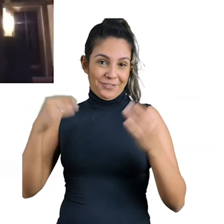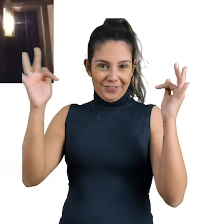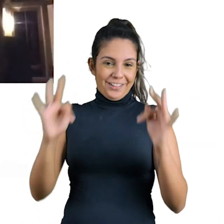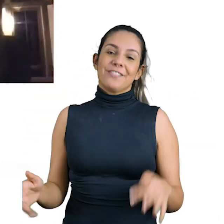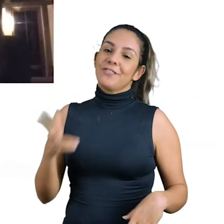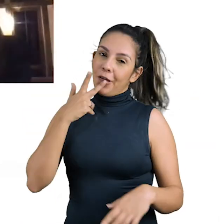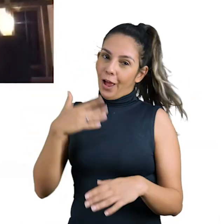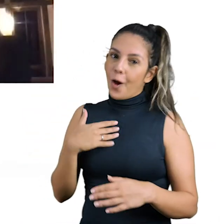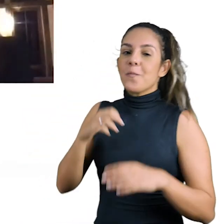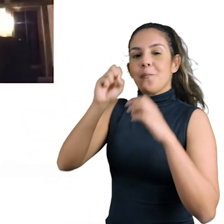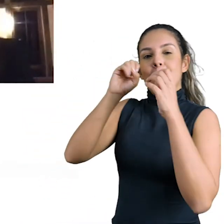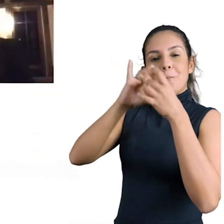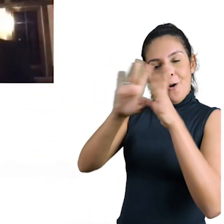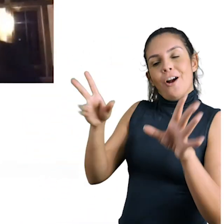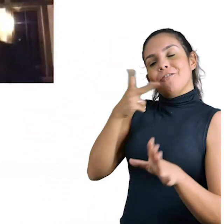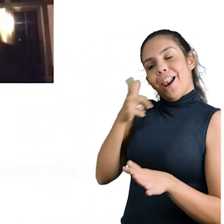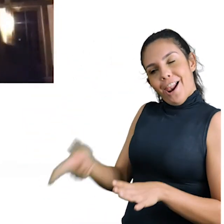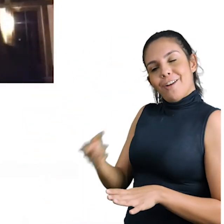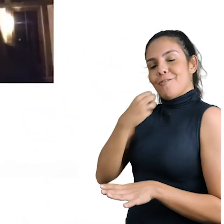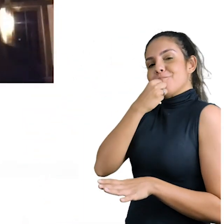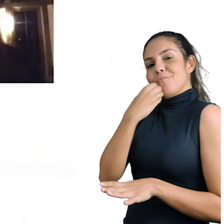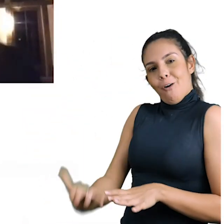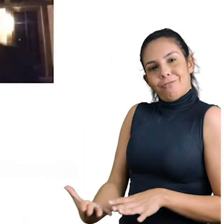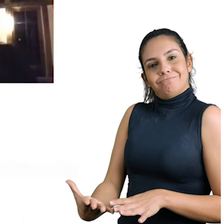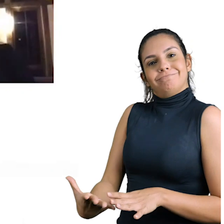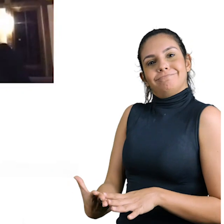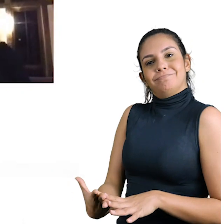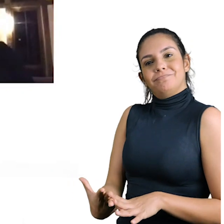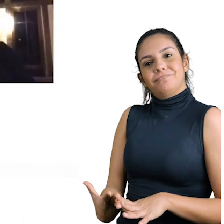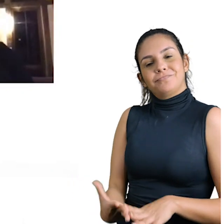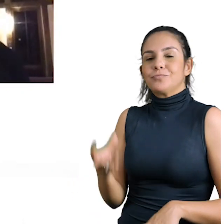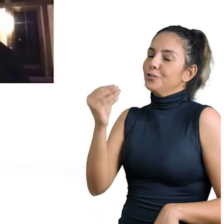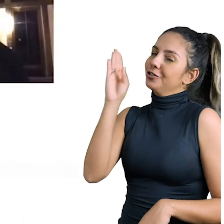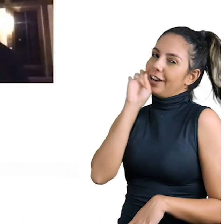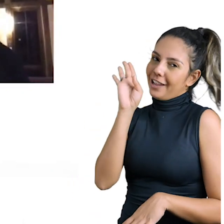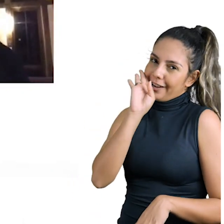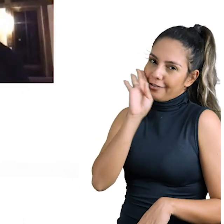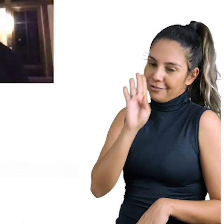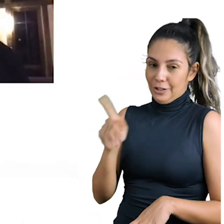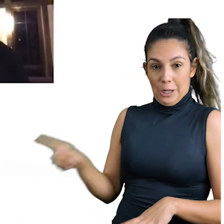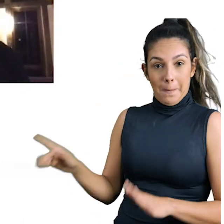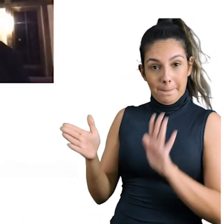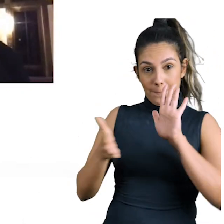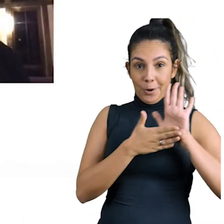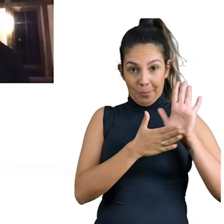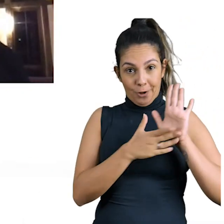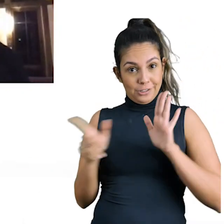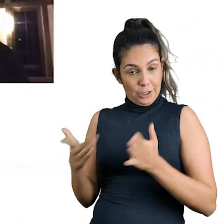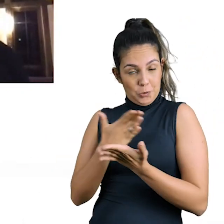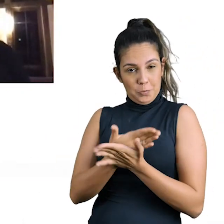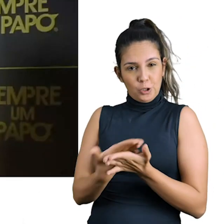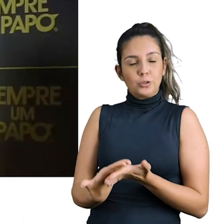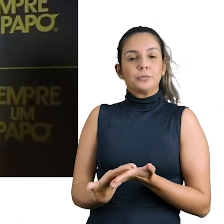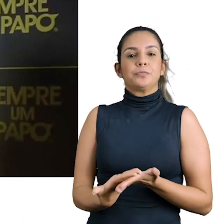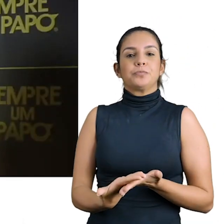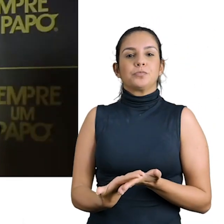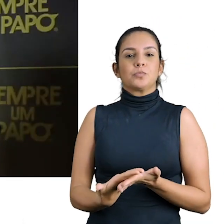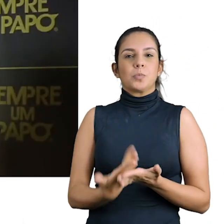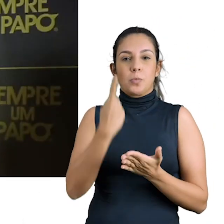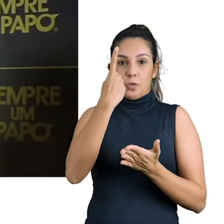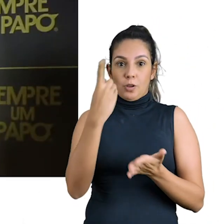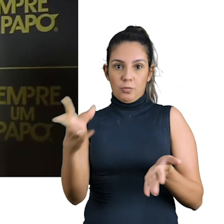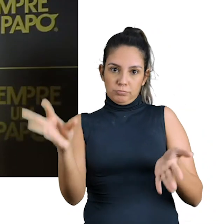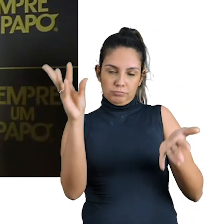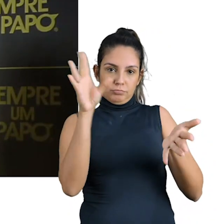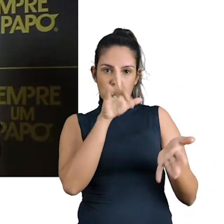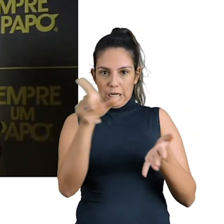Não, então, agora deixa eu falar. Feliz. Não, aí eu posso elogiar, você não pode se elogiar, mas eu posso elogiar. É muito legal a proposta da Lília.